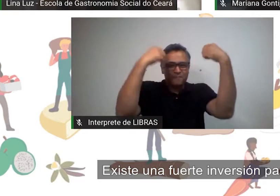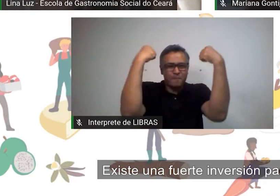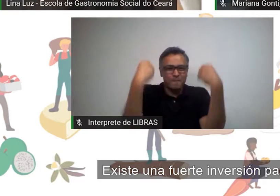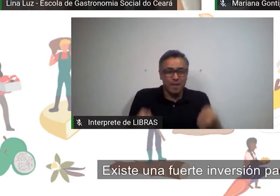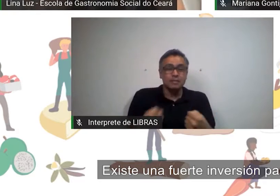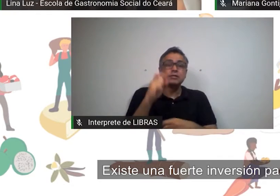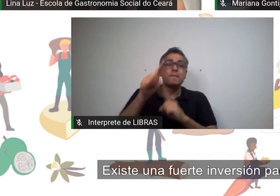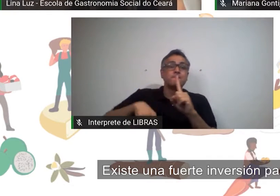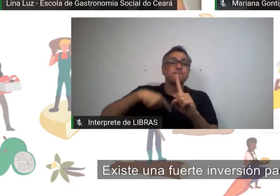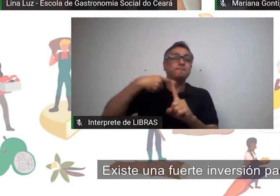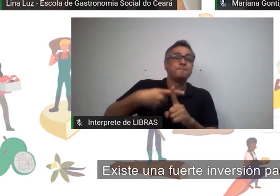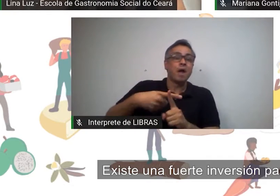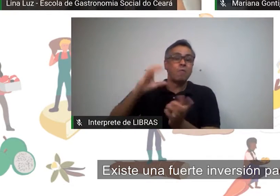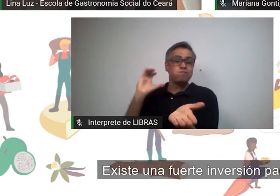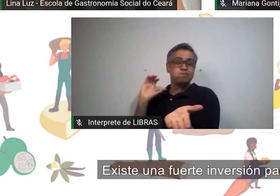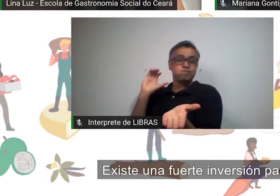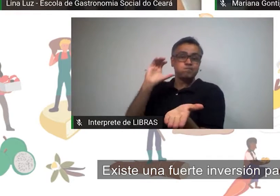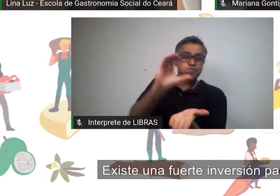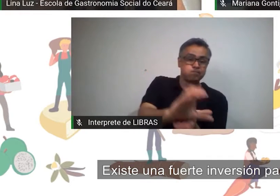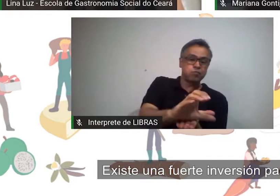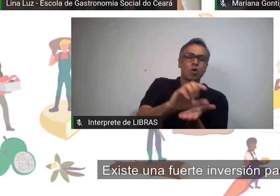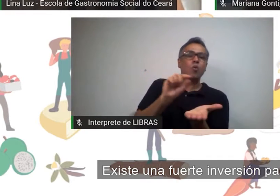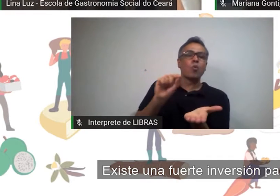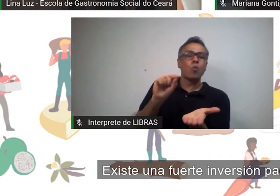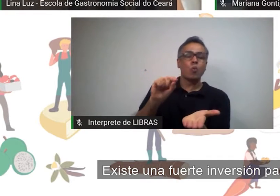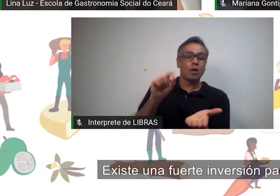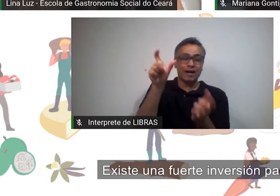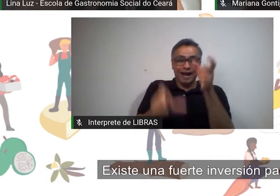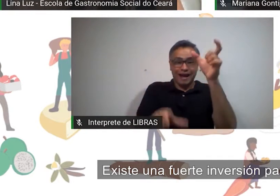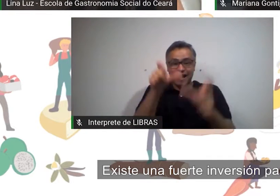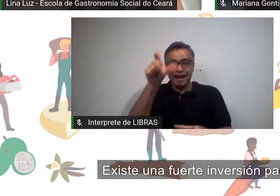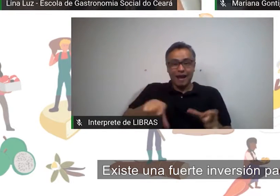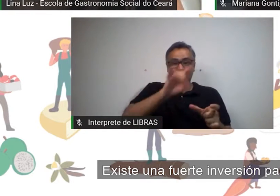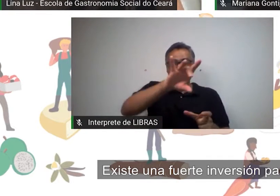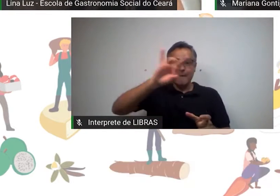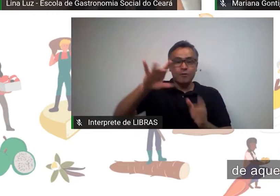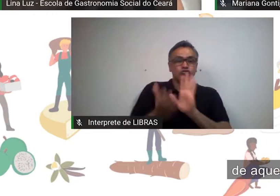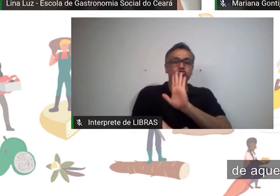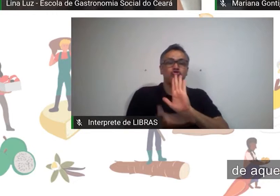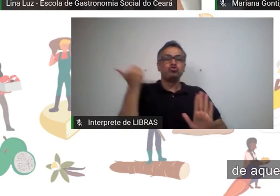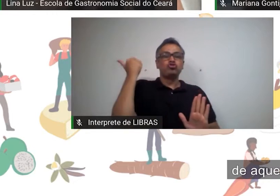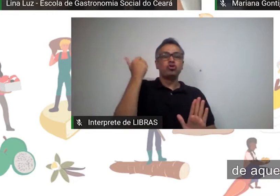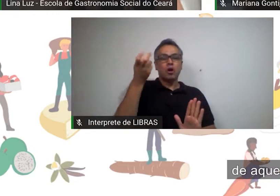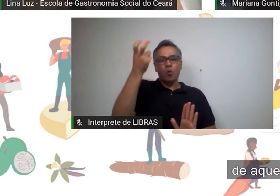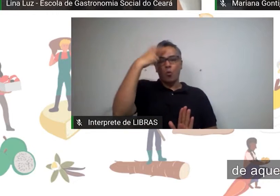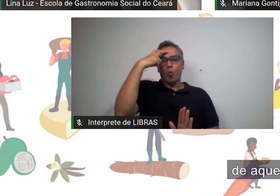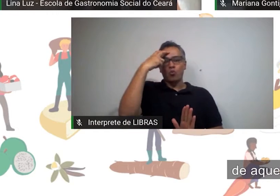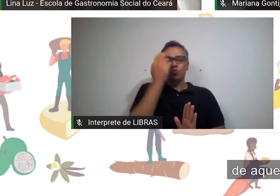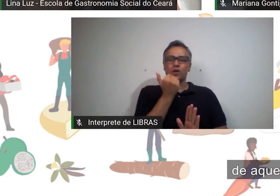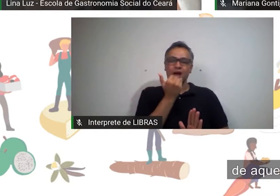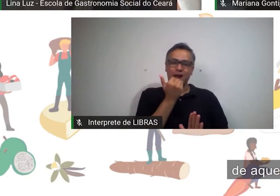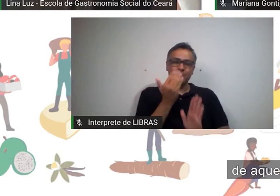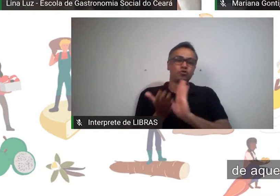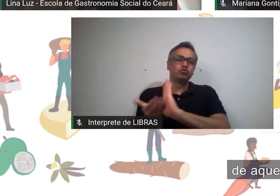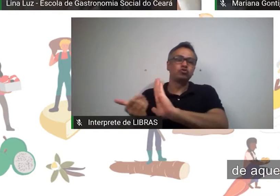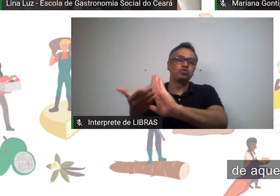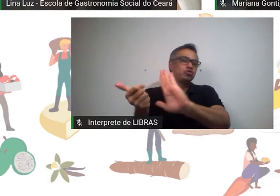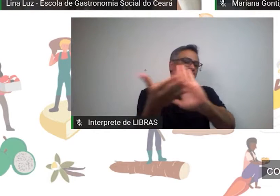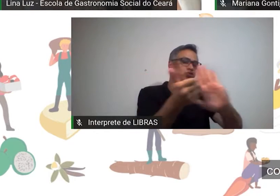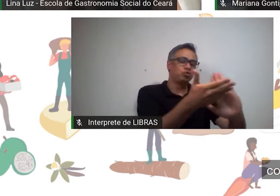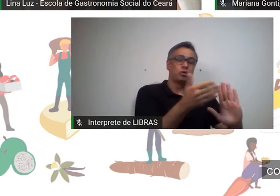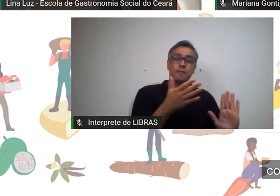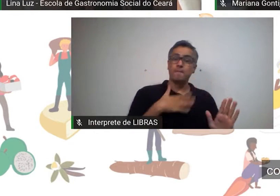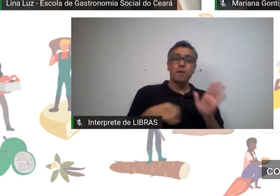pesado em destituir a nós da nossa cultura alimentar, daquilo que nos